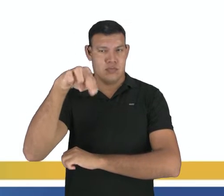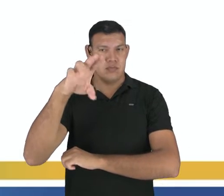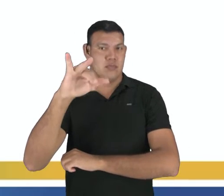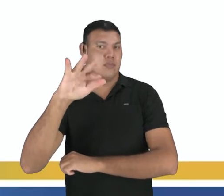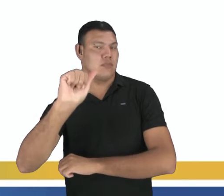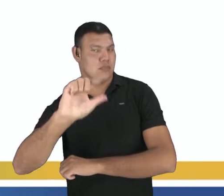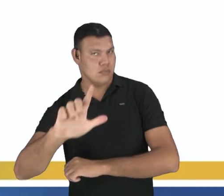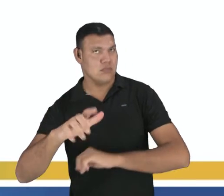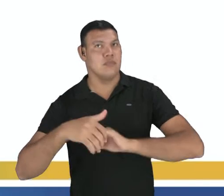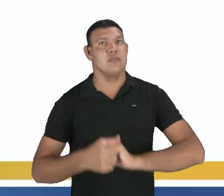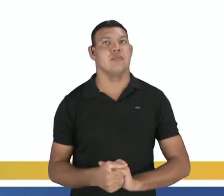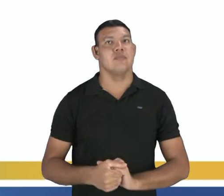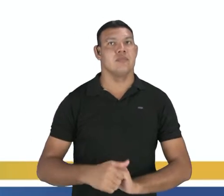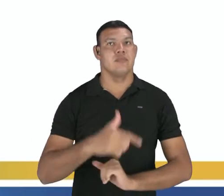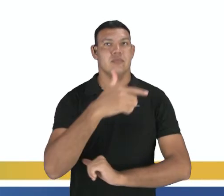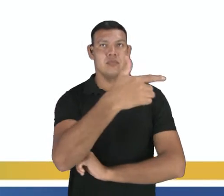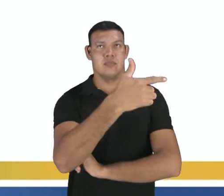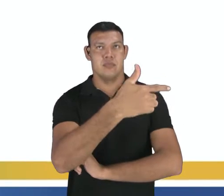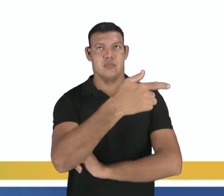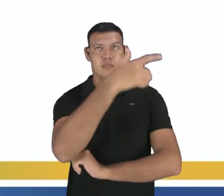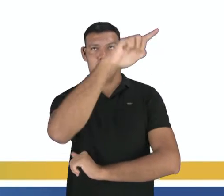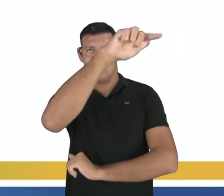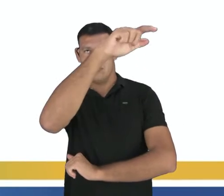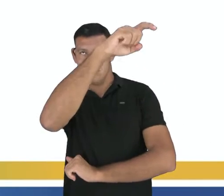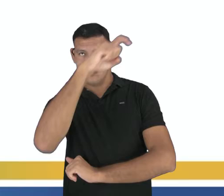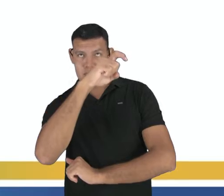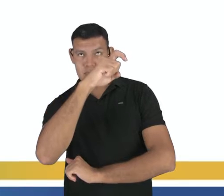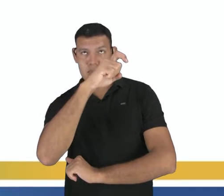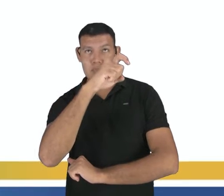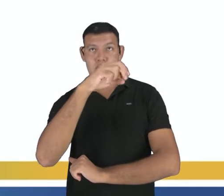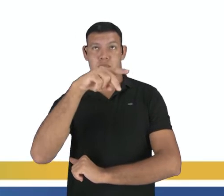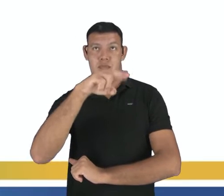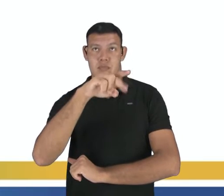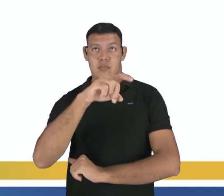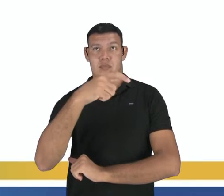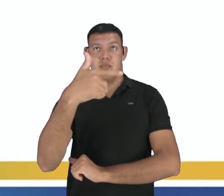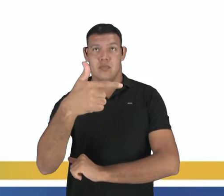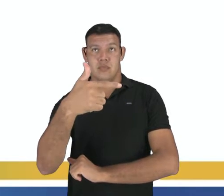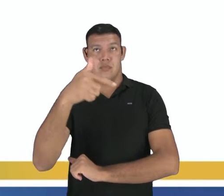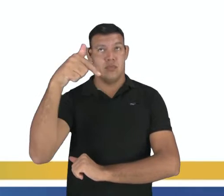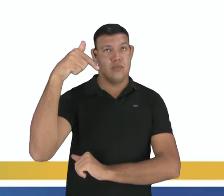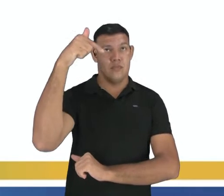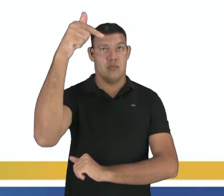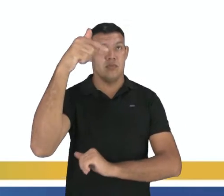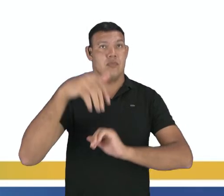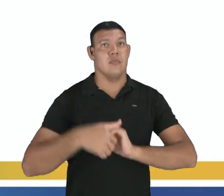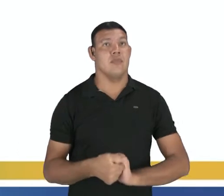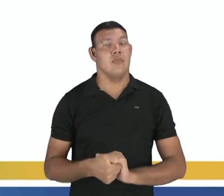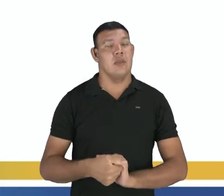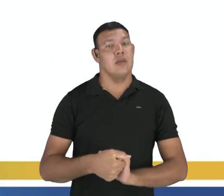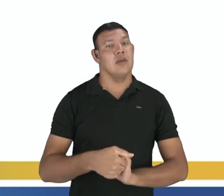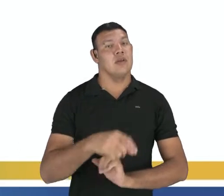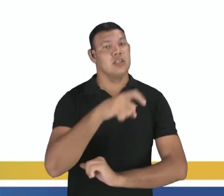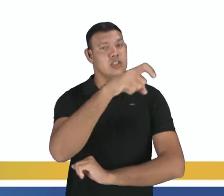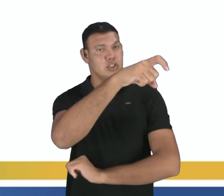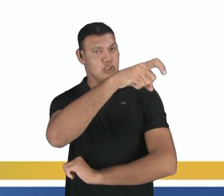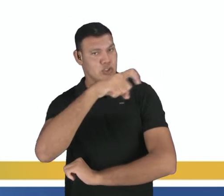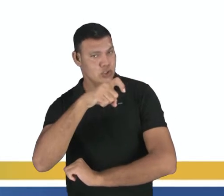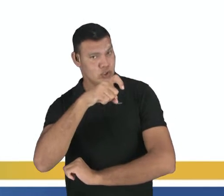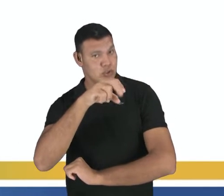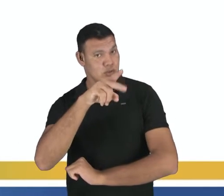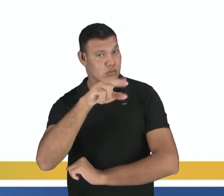a x é igual a 2 elevado à sétima potência, isso porque o nosso x é igual